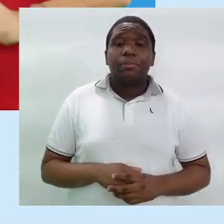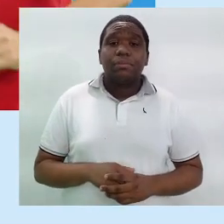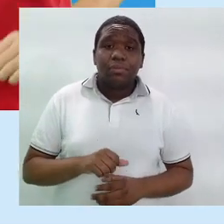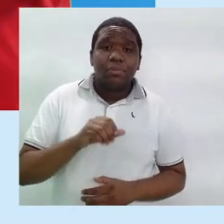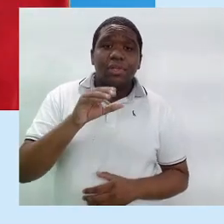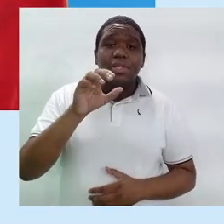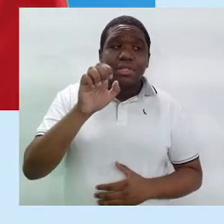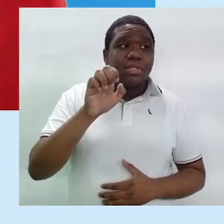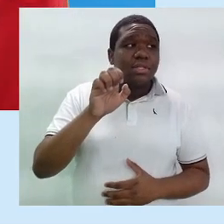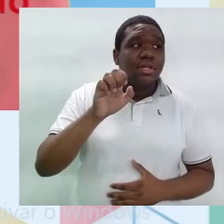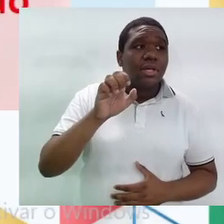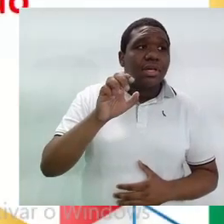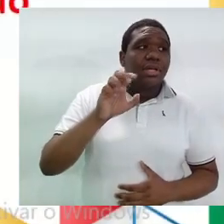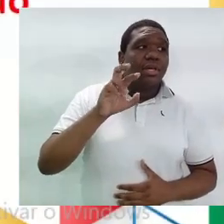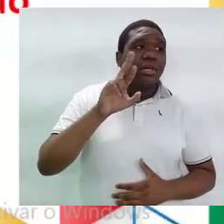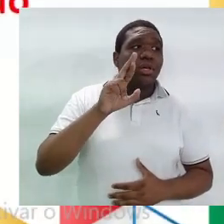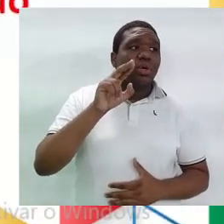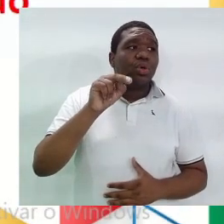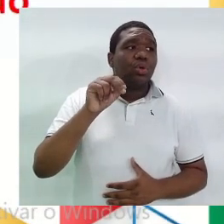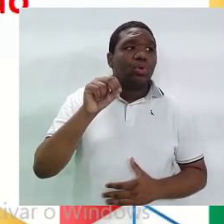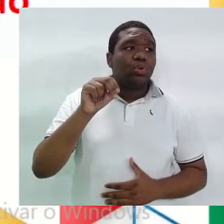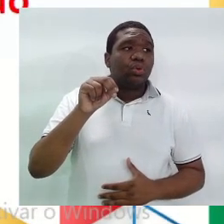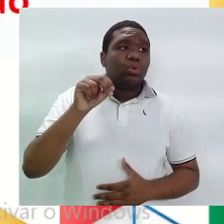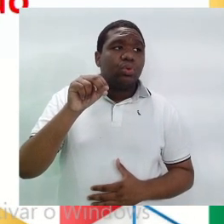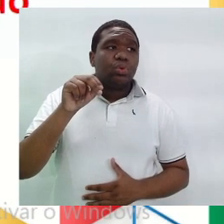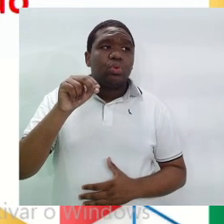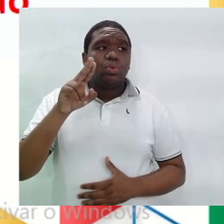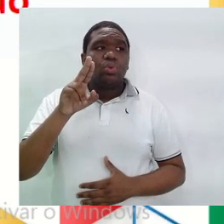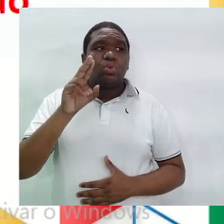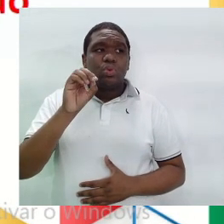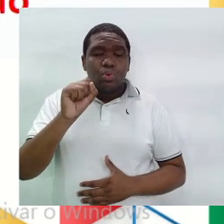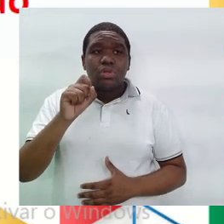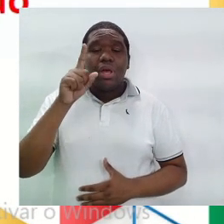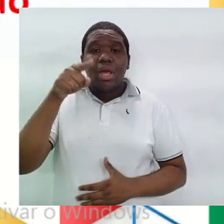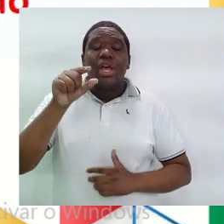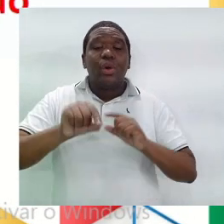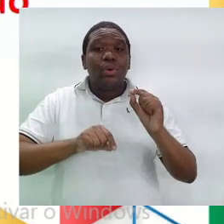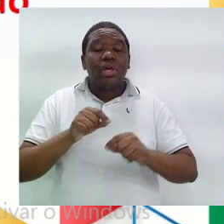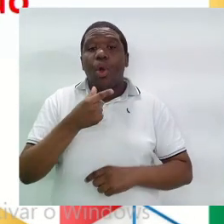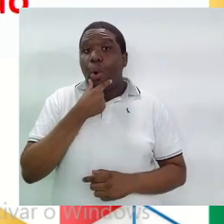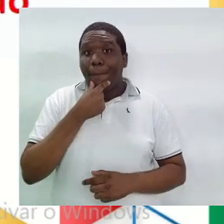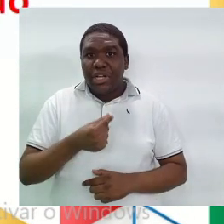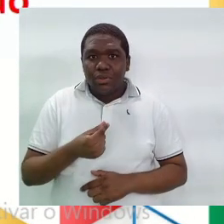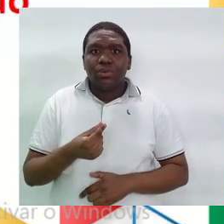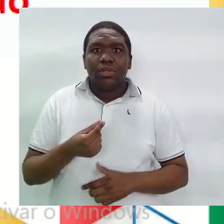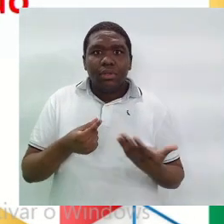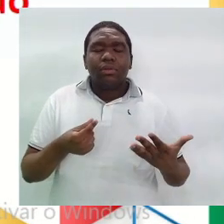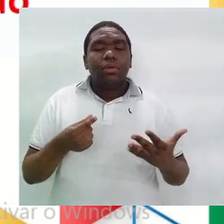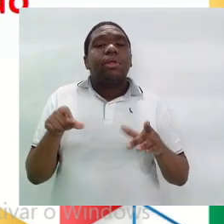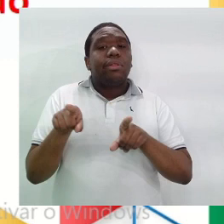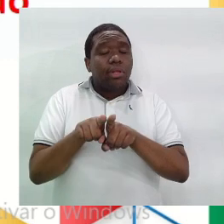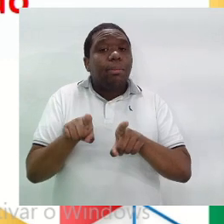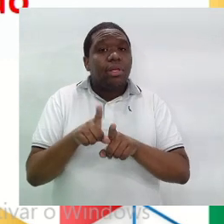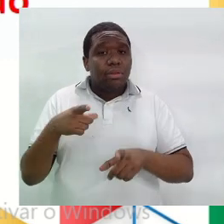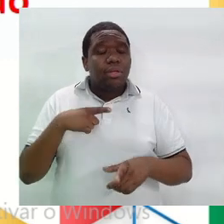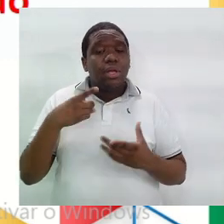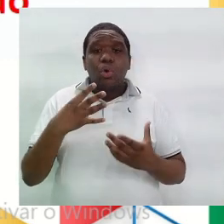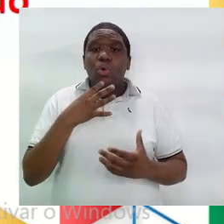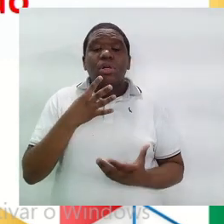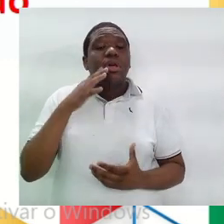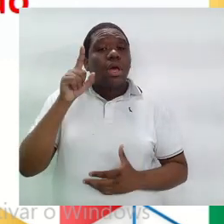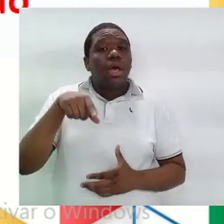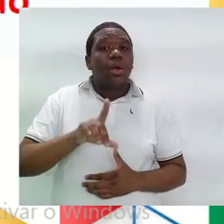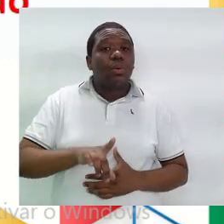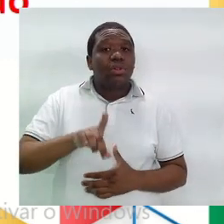Cerunos, certo? Como a na tela, certo? Que é justamente a face masculina, certo? Também conhecido como o